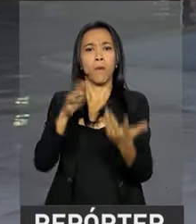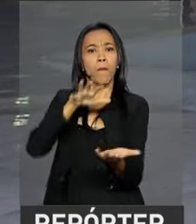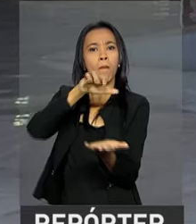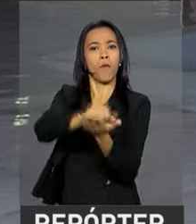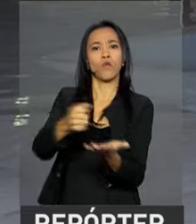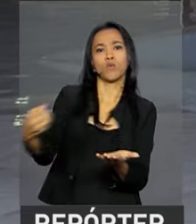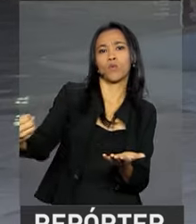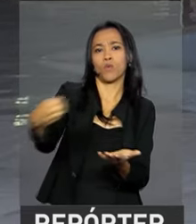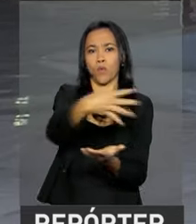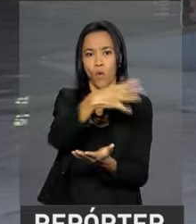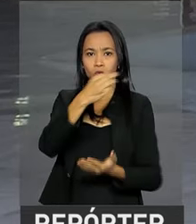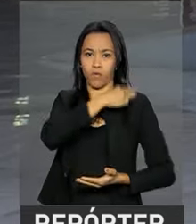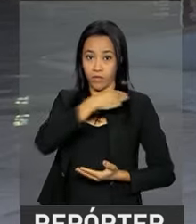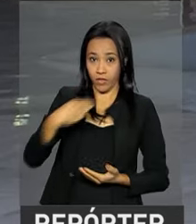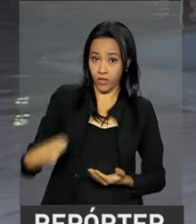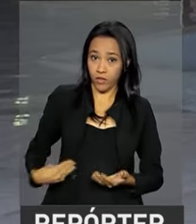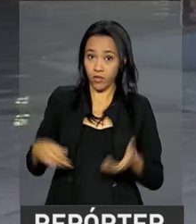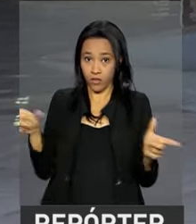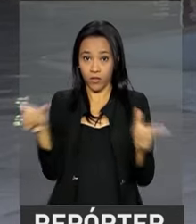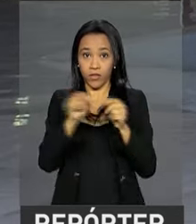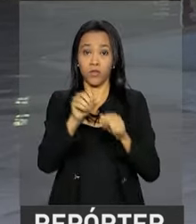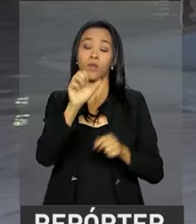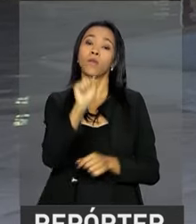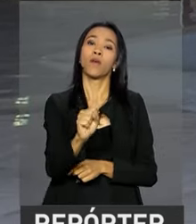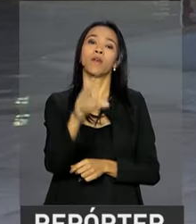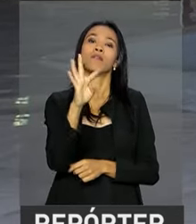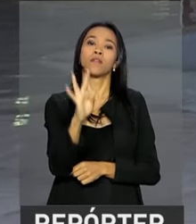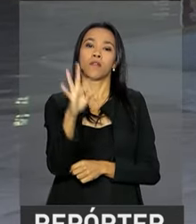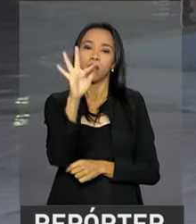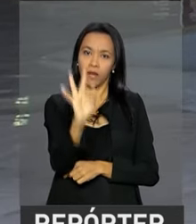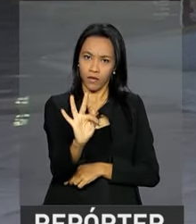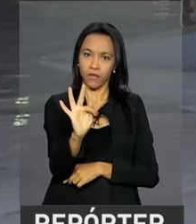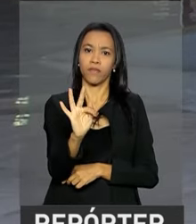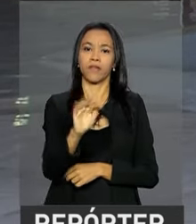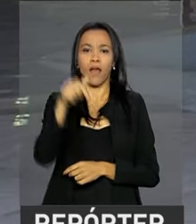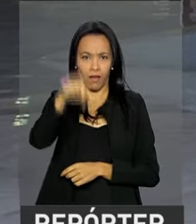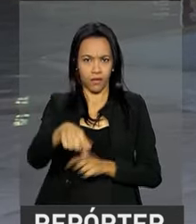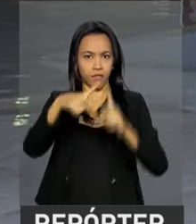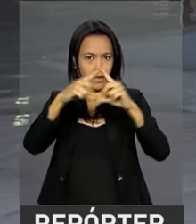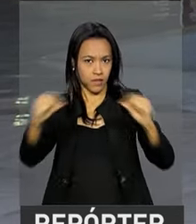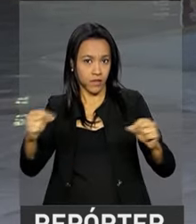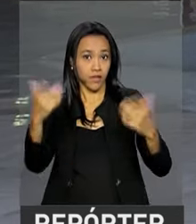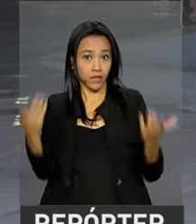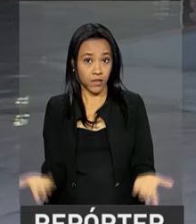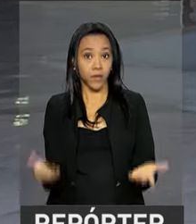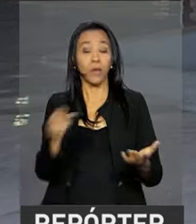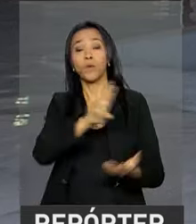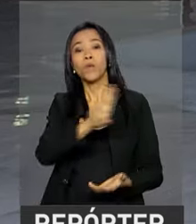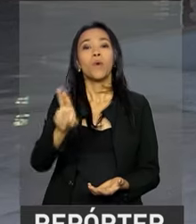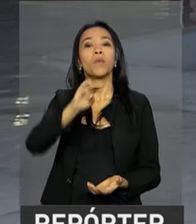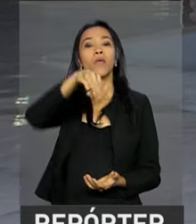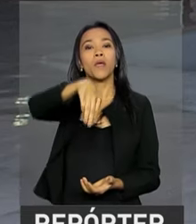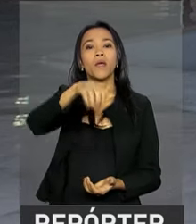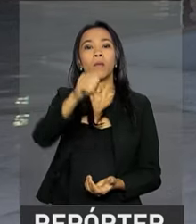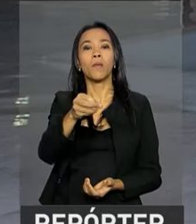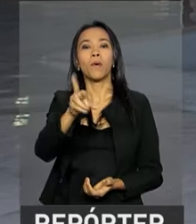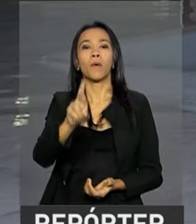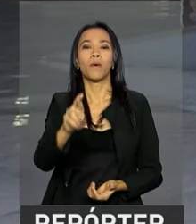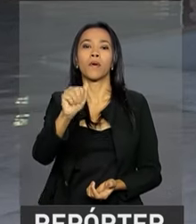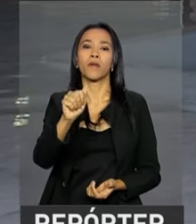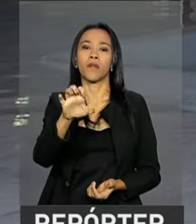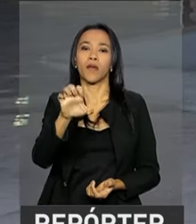Ministro do Supremo Tribunal Federal que vai acontecer aqui em Brasília o jurista Alexandre de Moraes portanto vai